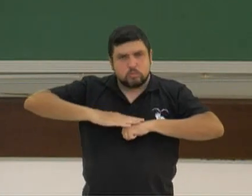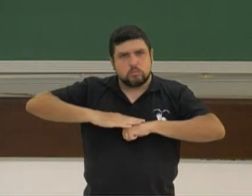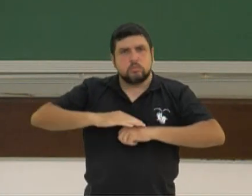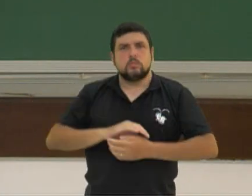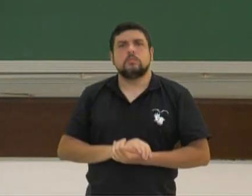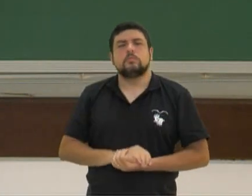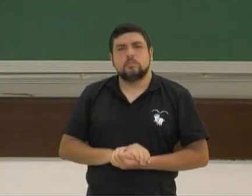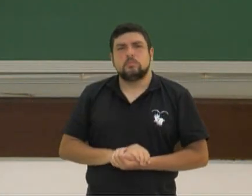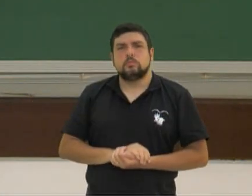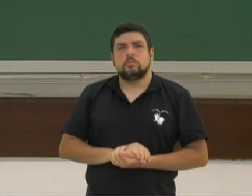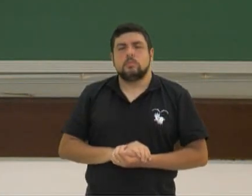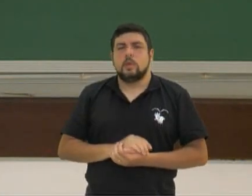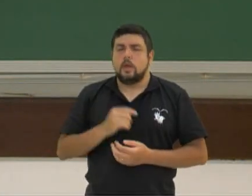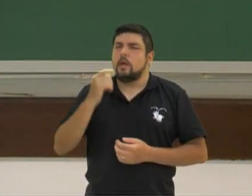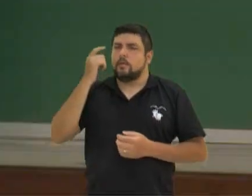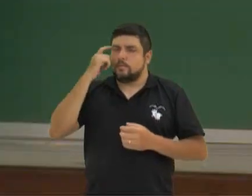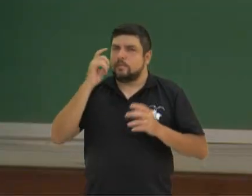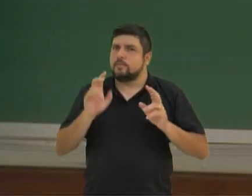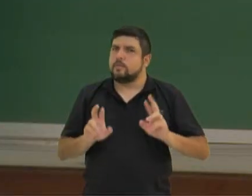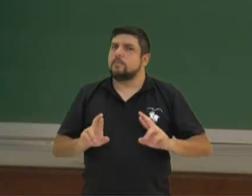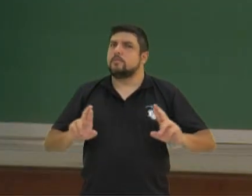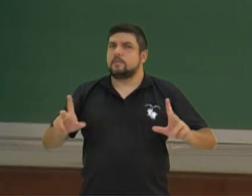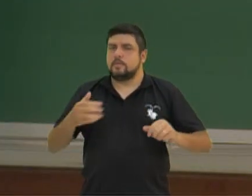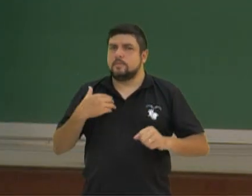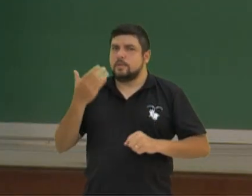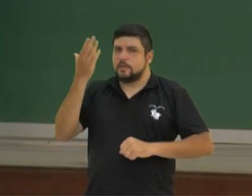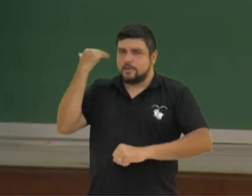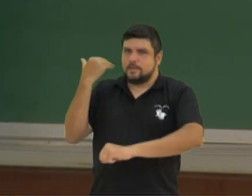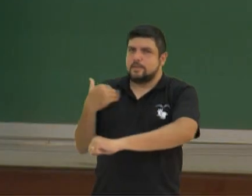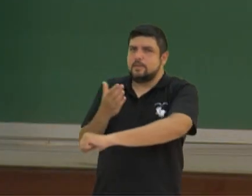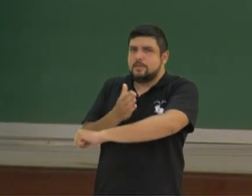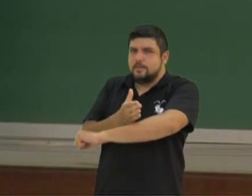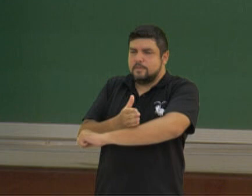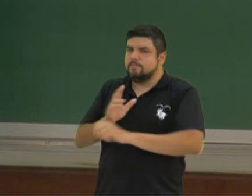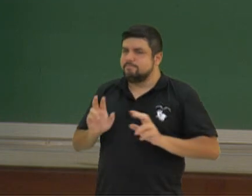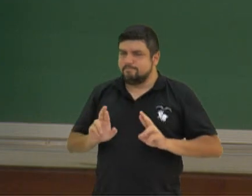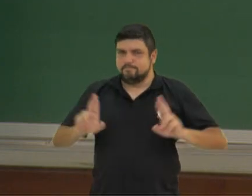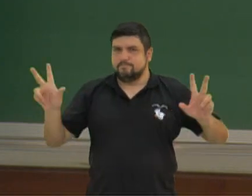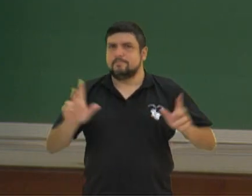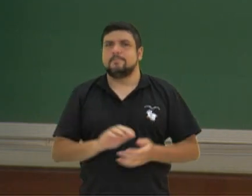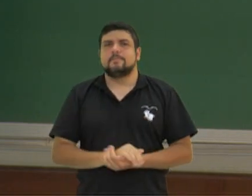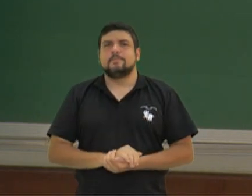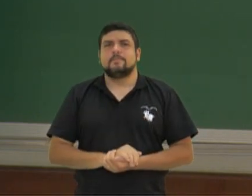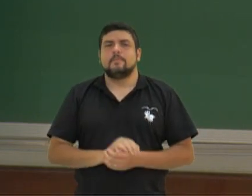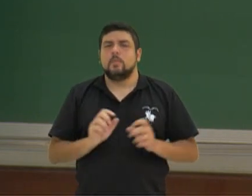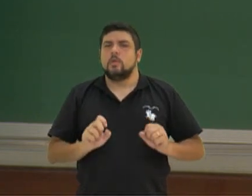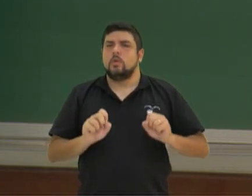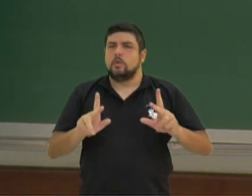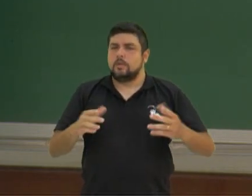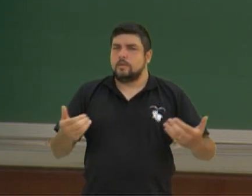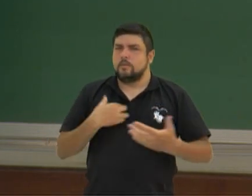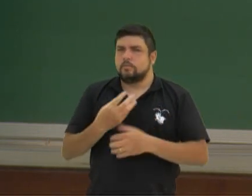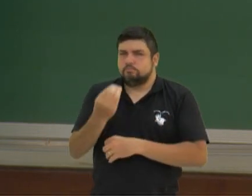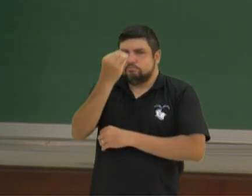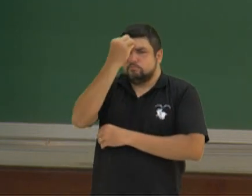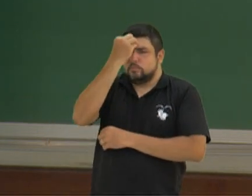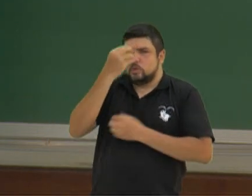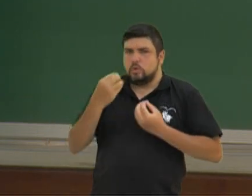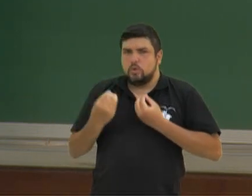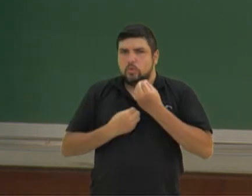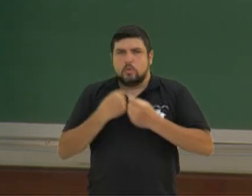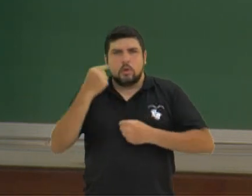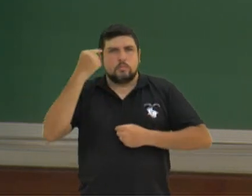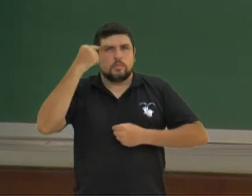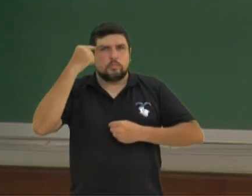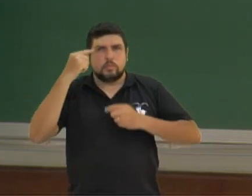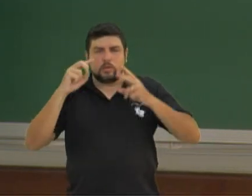pensamento totalmente diferente de como se pensava na Idade Média. Vamos lá? Agora que a gente já tem isso em ideia, como é que eles vão